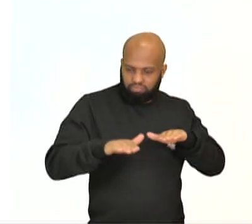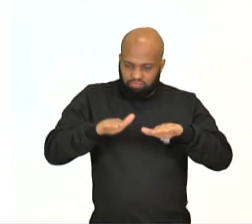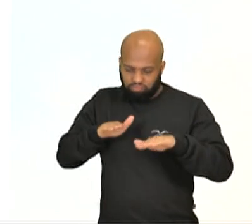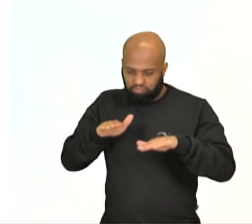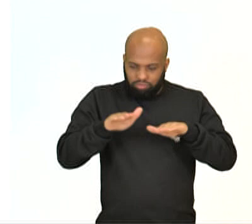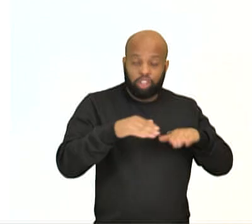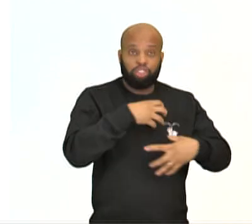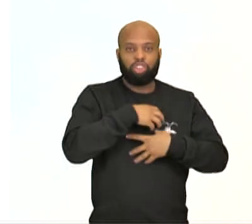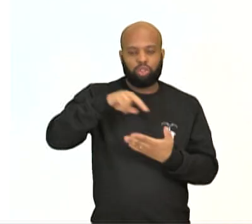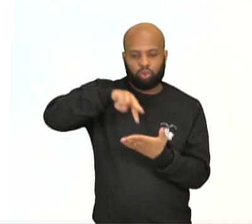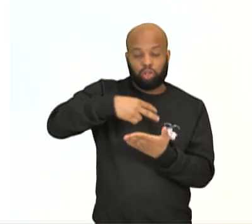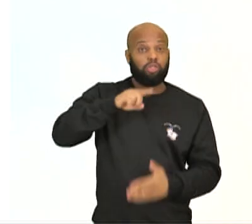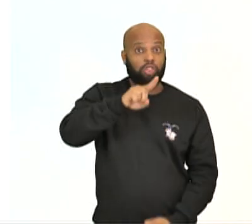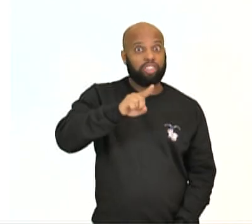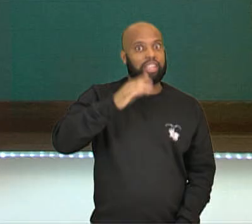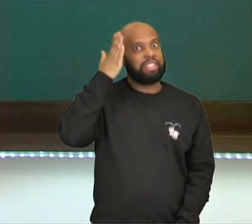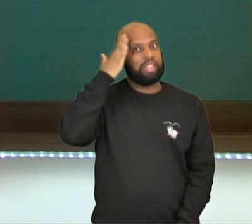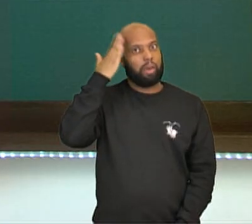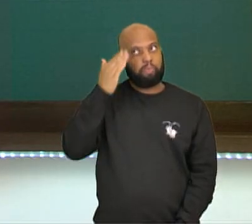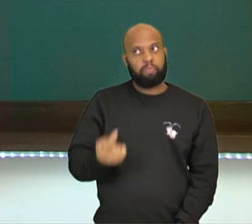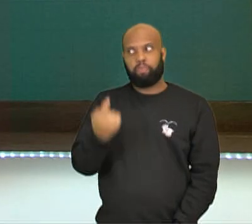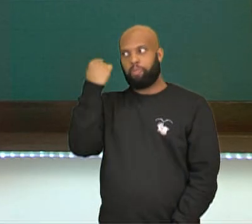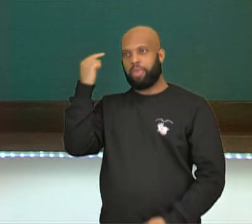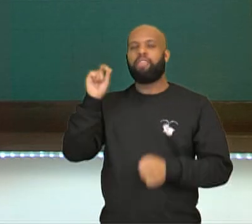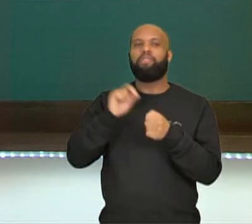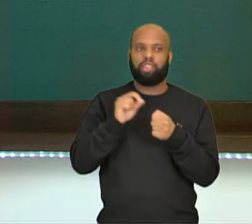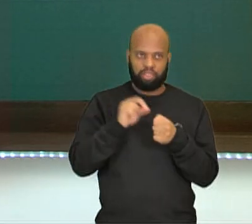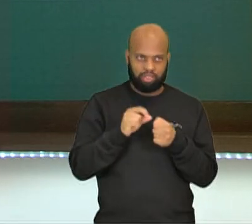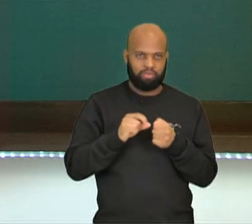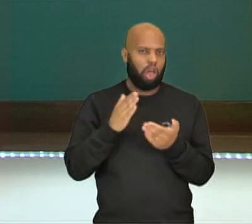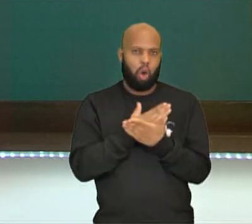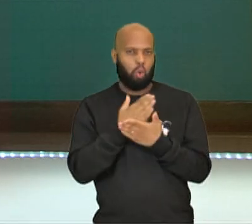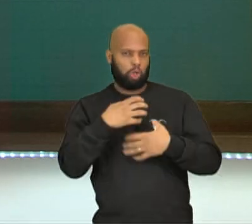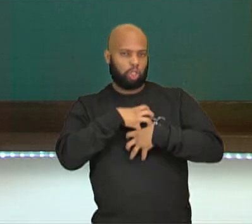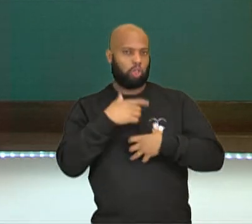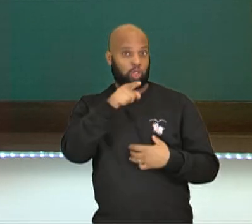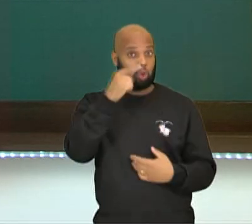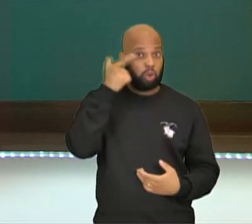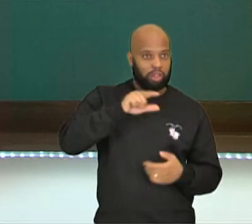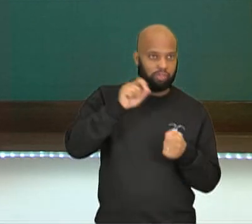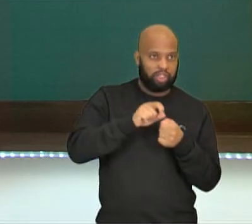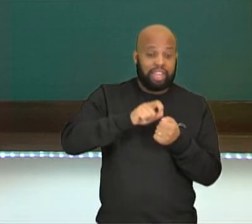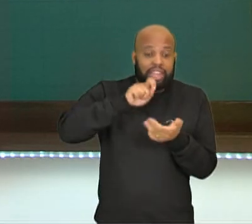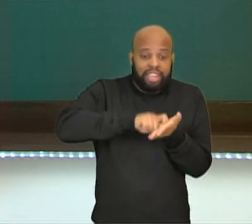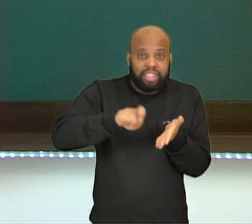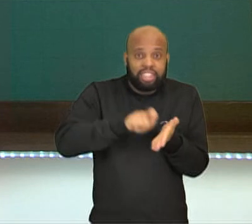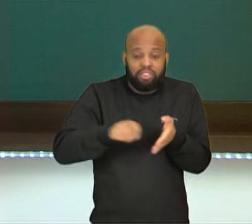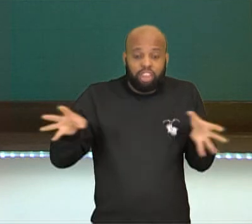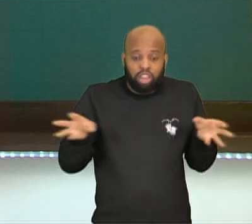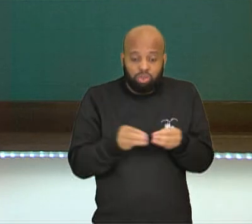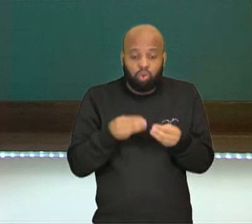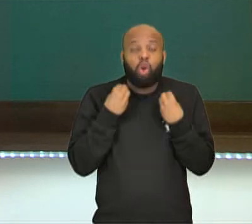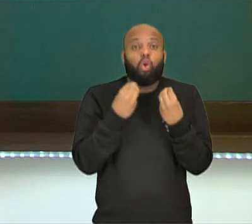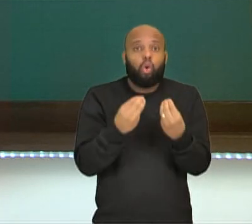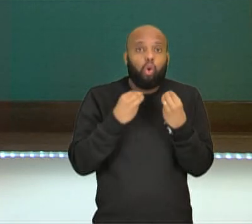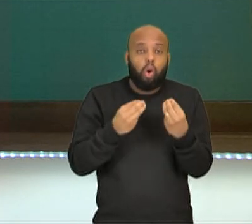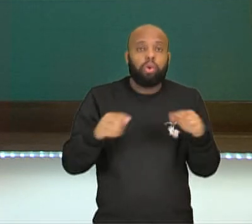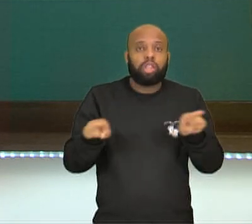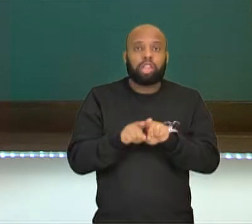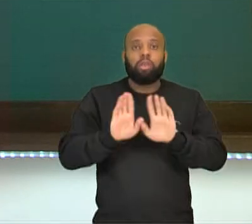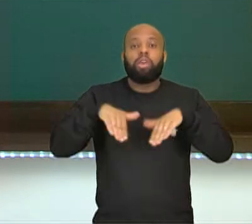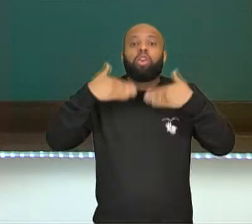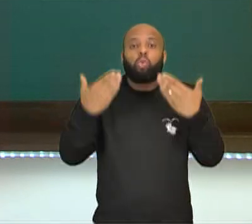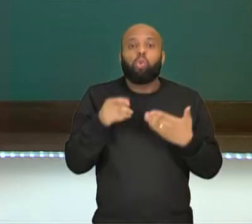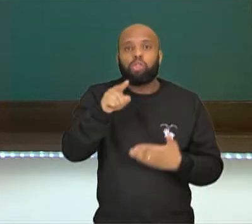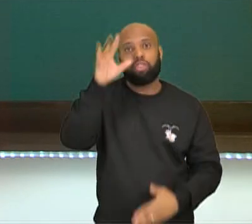da dança que você conseguia fazer, tá? Escreva brevemente como e quando que você aprendeu